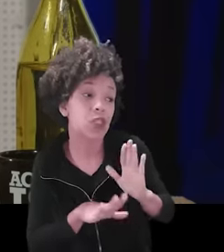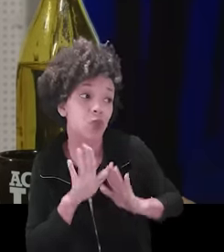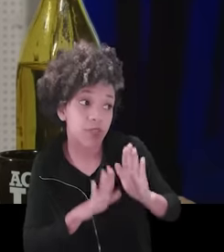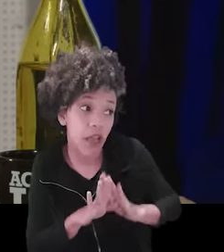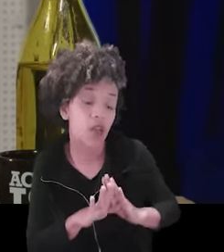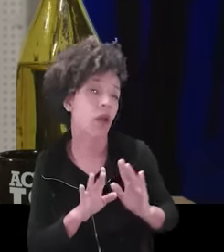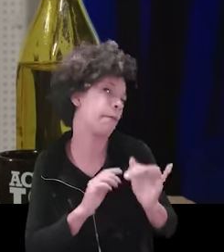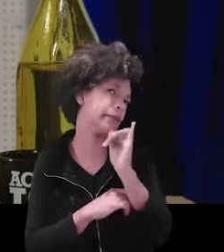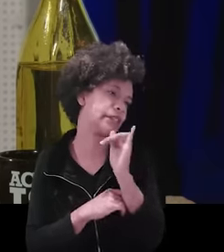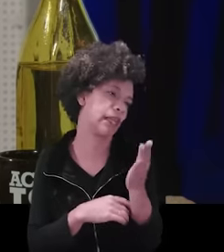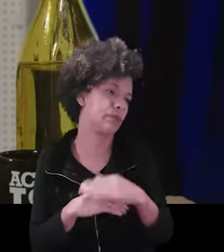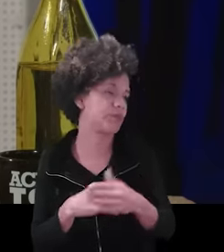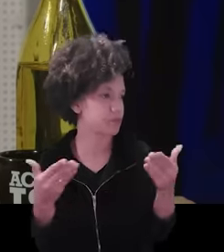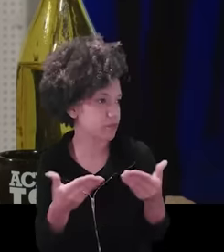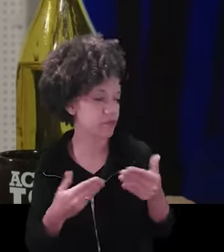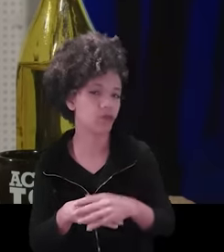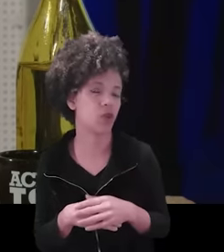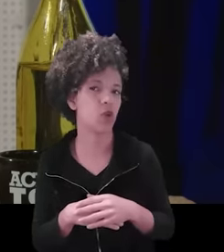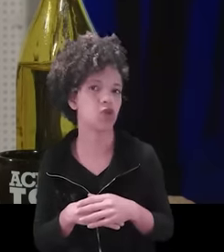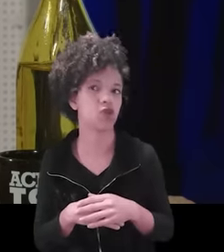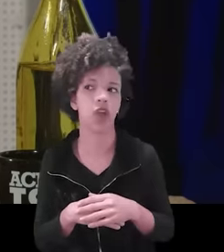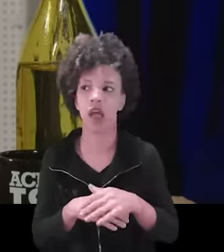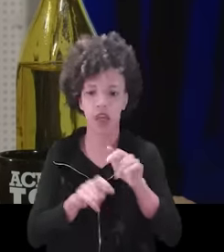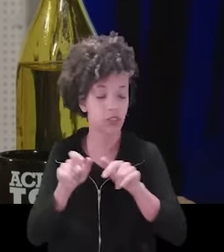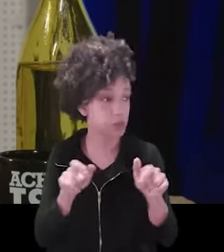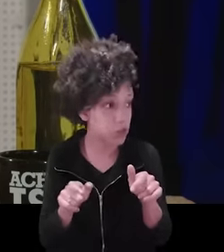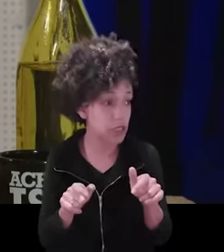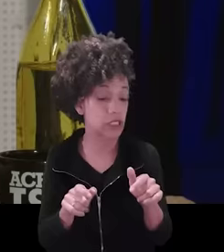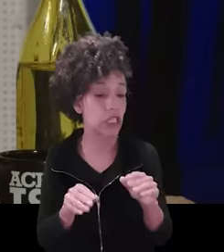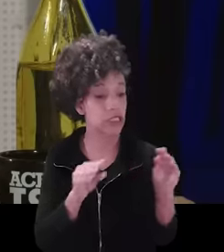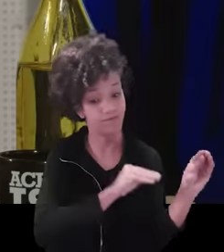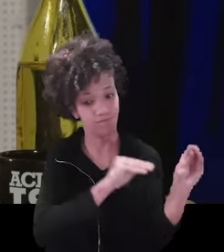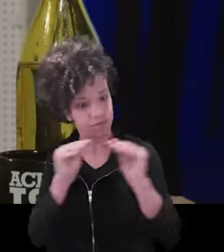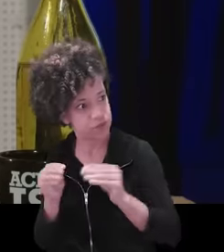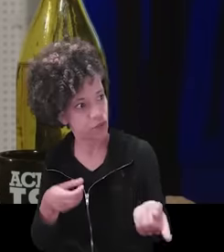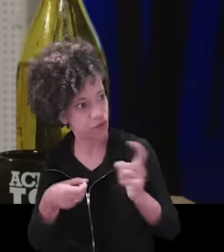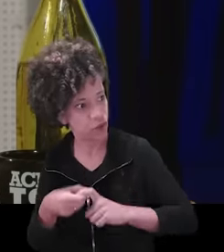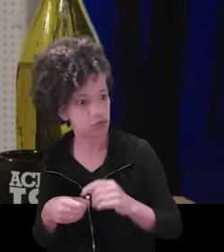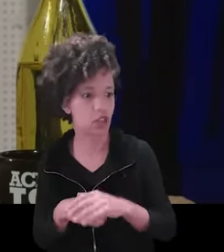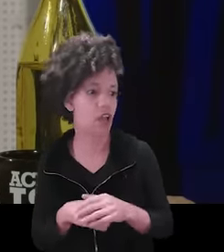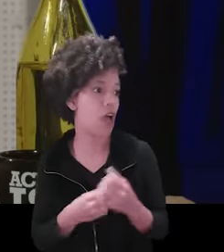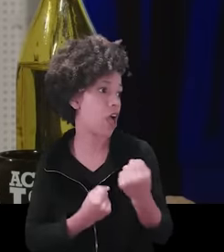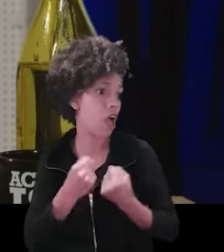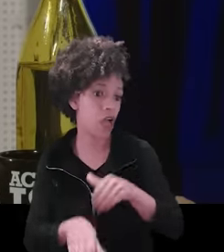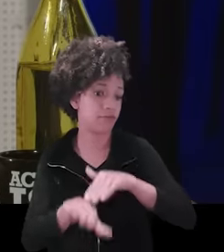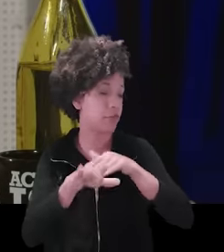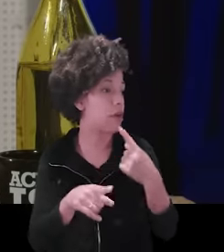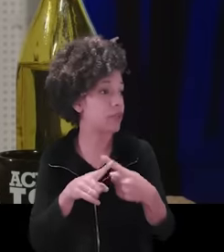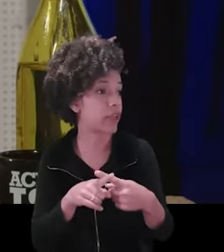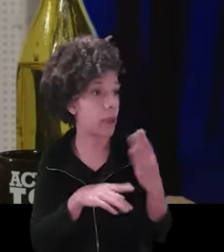cinco algumas coisas então por exemplo hoje a maior o pessoa que é deportada grande maioria é no trânsito